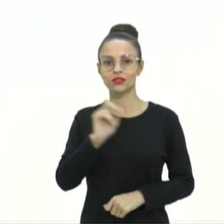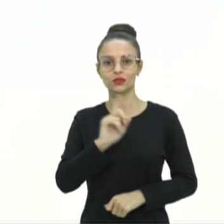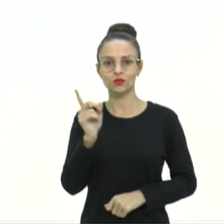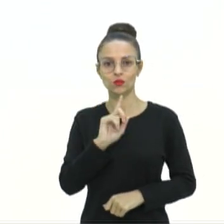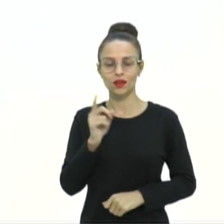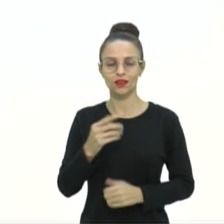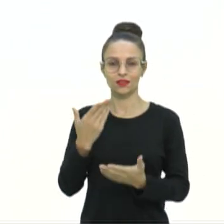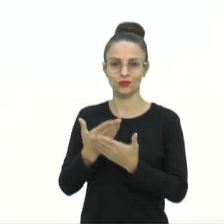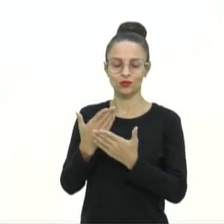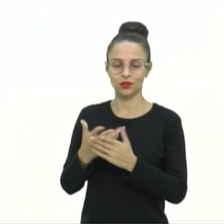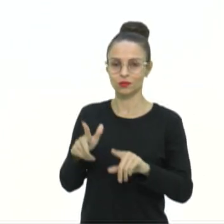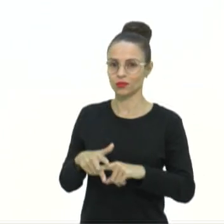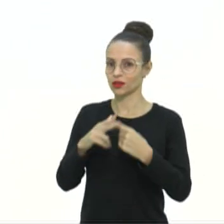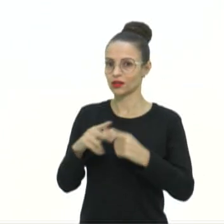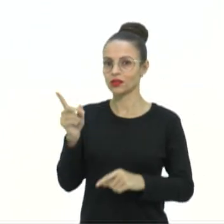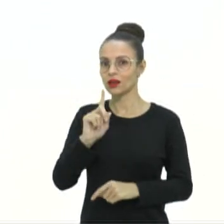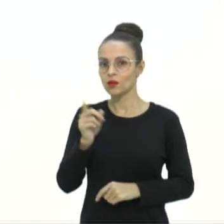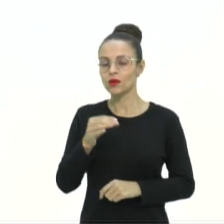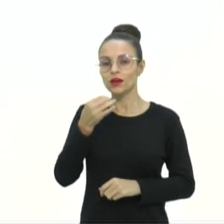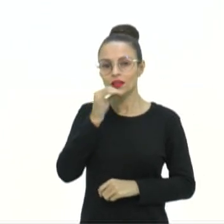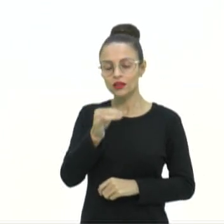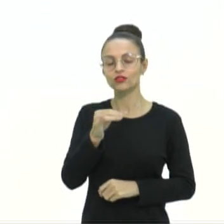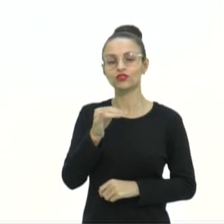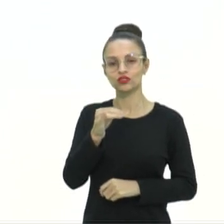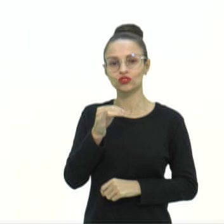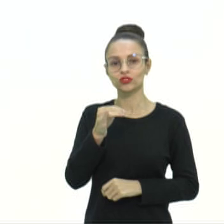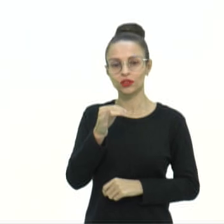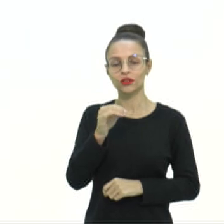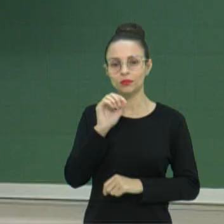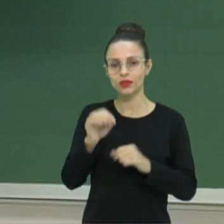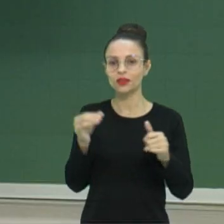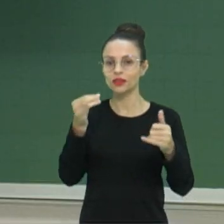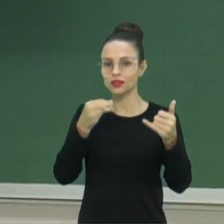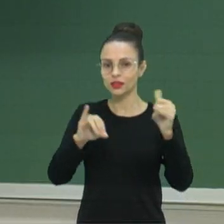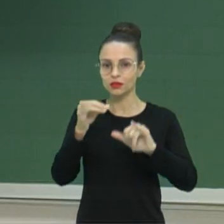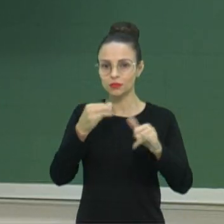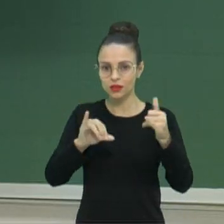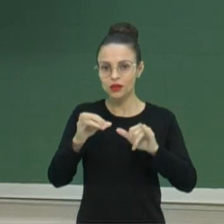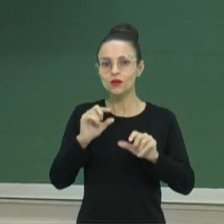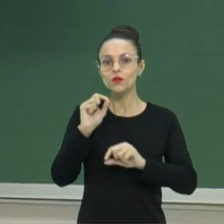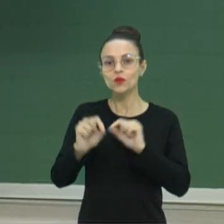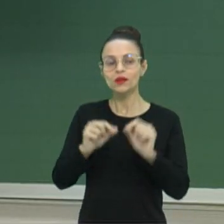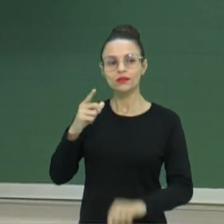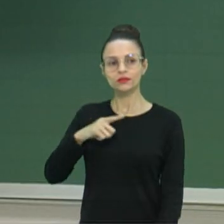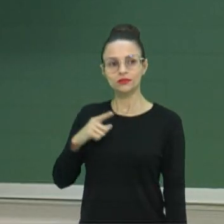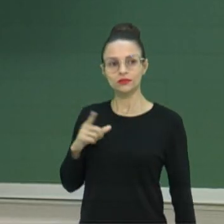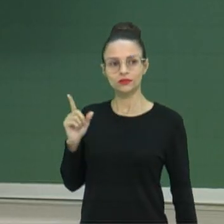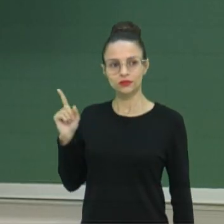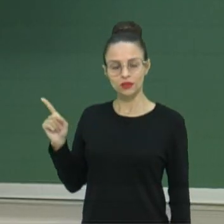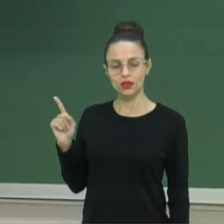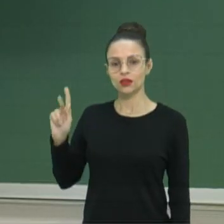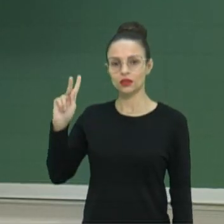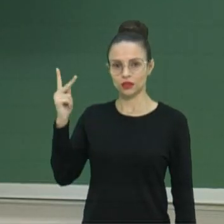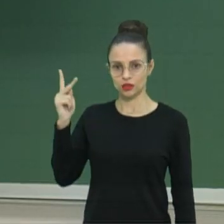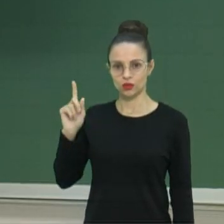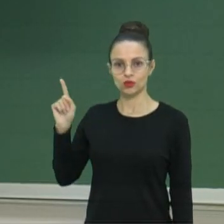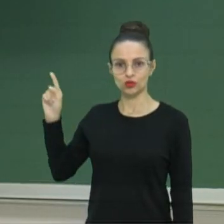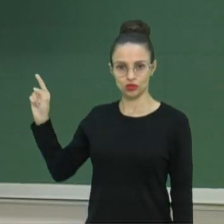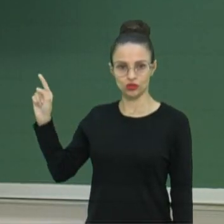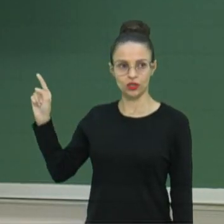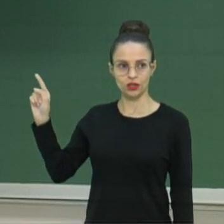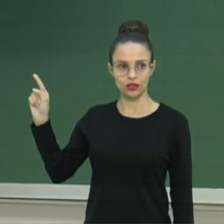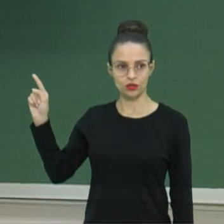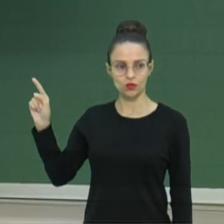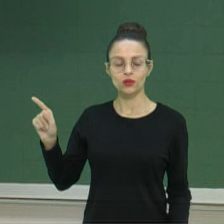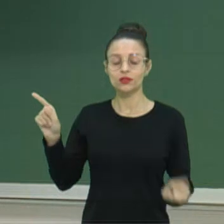que a gente estudou de mecânica, né? E sim através de energia potencial química. Então, o que a gente teria aqui, ó, o hidrogênio, nessa